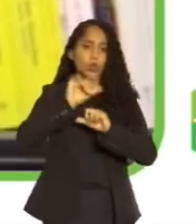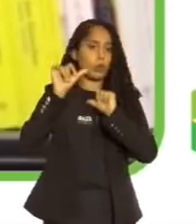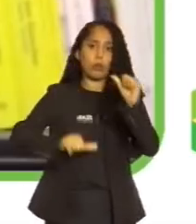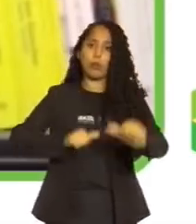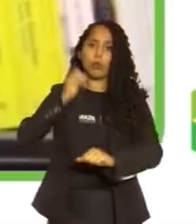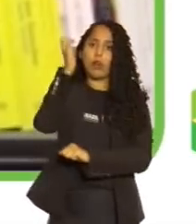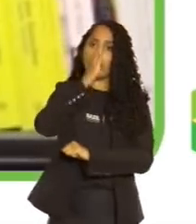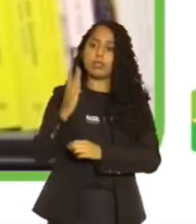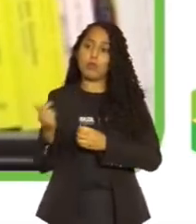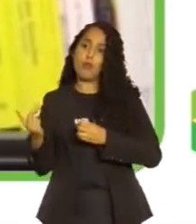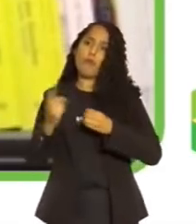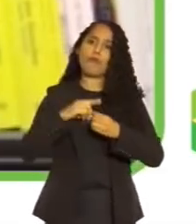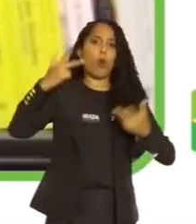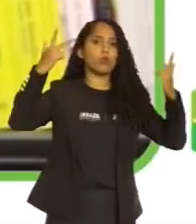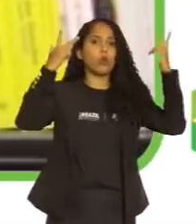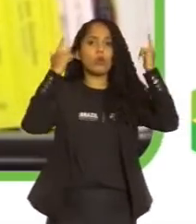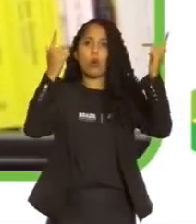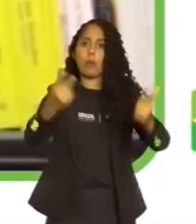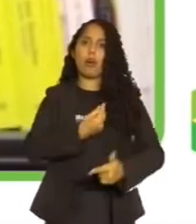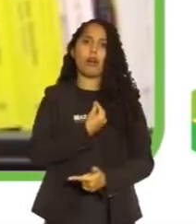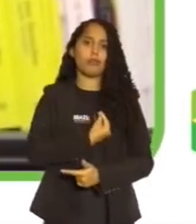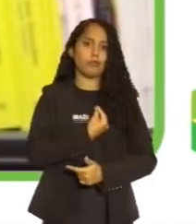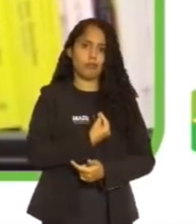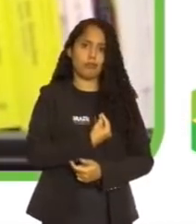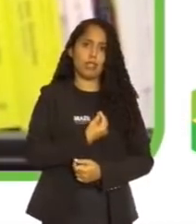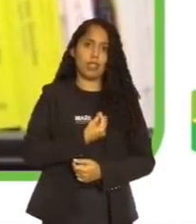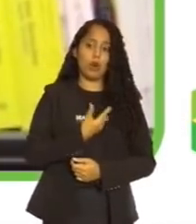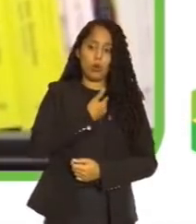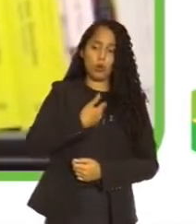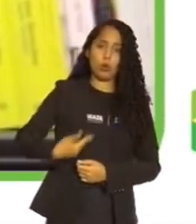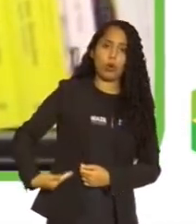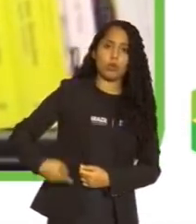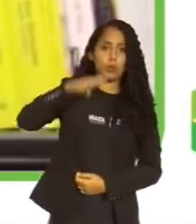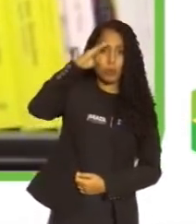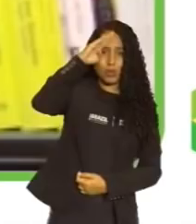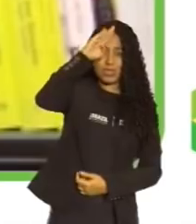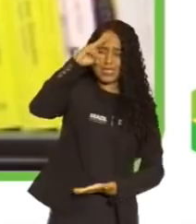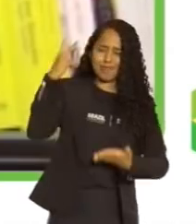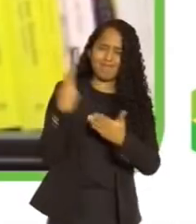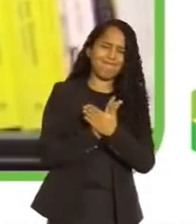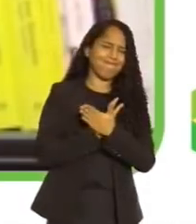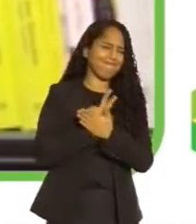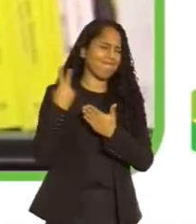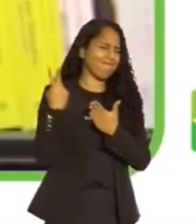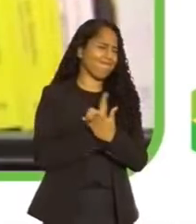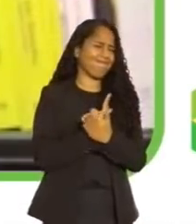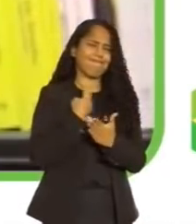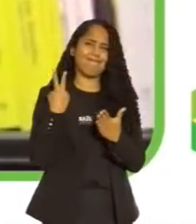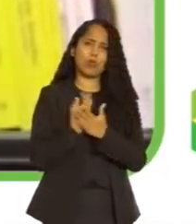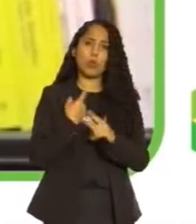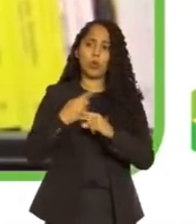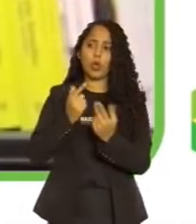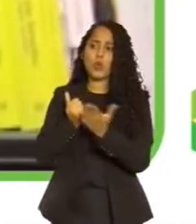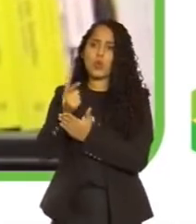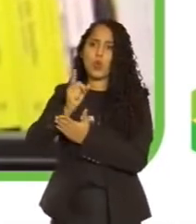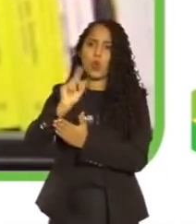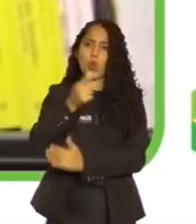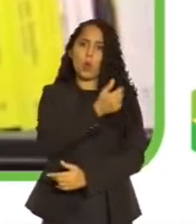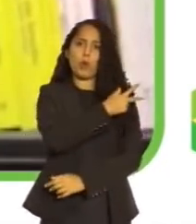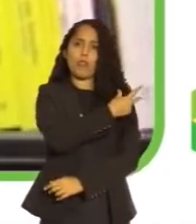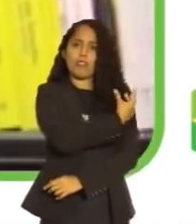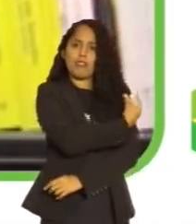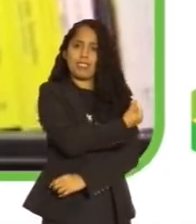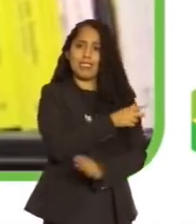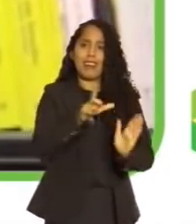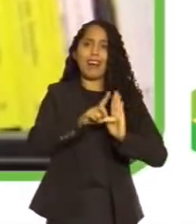para voltar à sua normalidade. O governo Bolsonaro errou, e errou gravemente, a não fazer a compra de várias vacinas